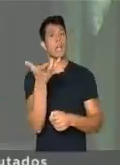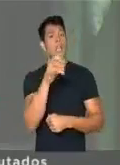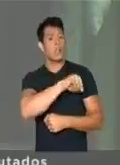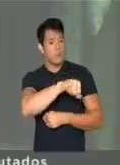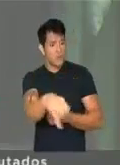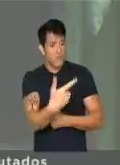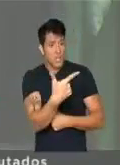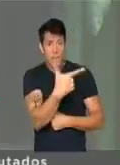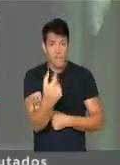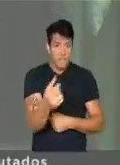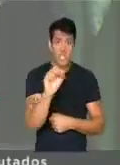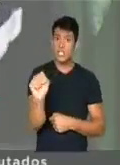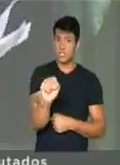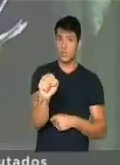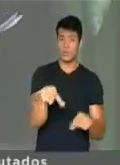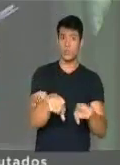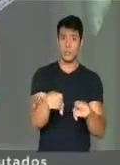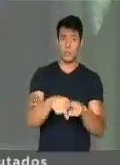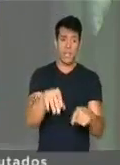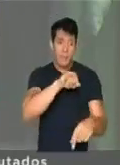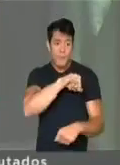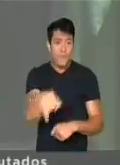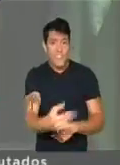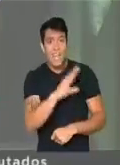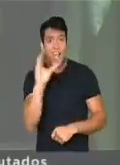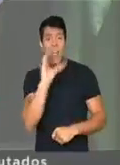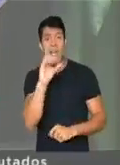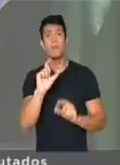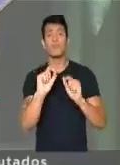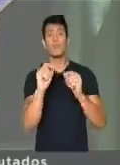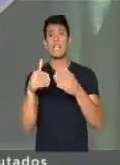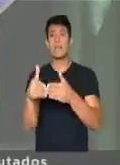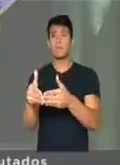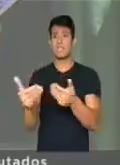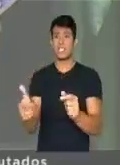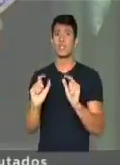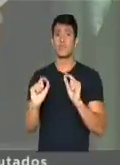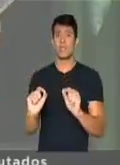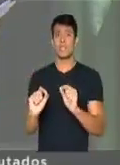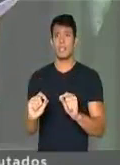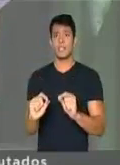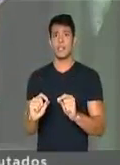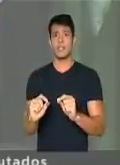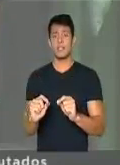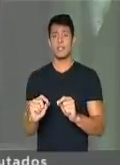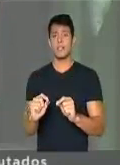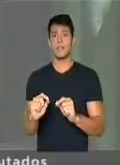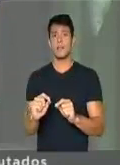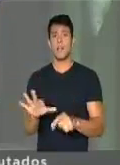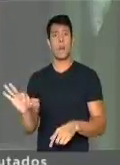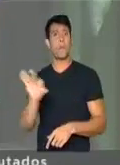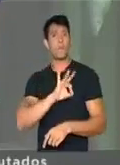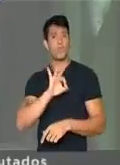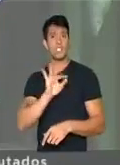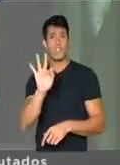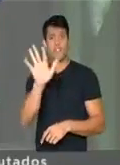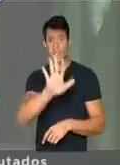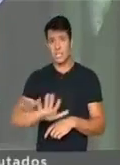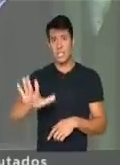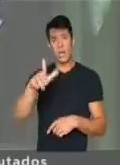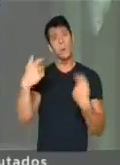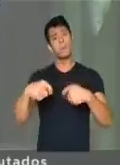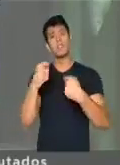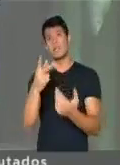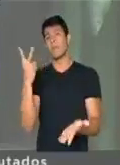segundos, presidente, respeitando o tempo, um apelo a Polícia Federal que se mantenha na